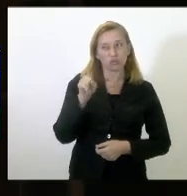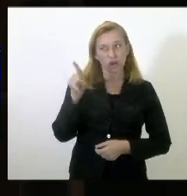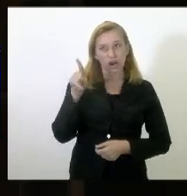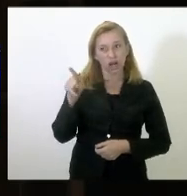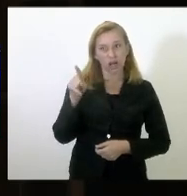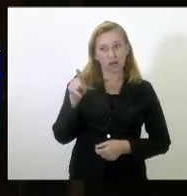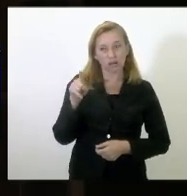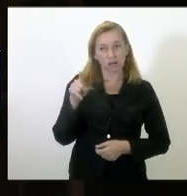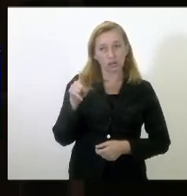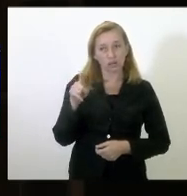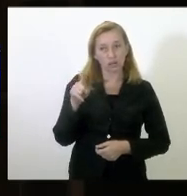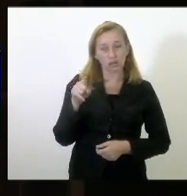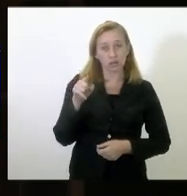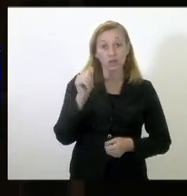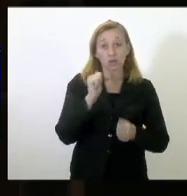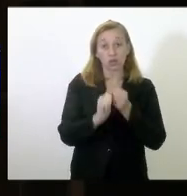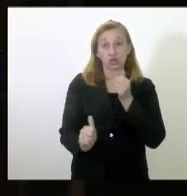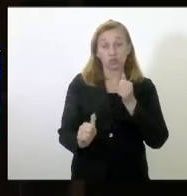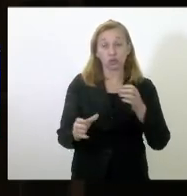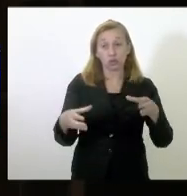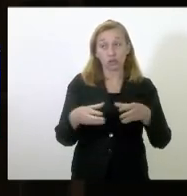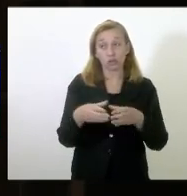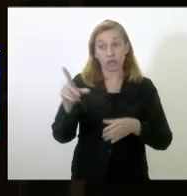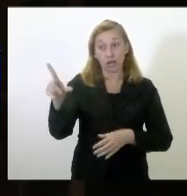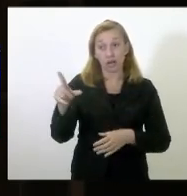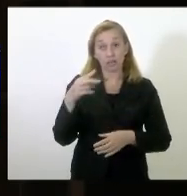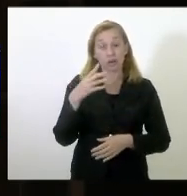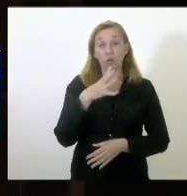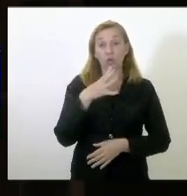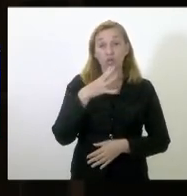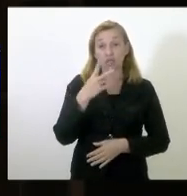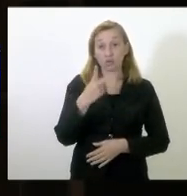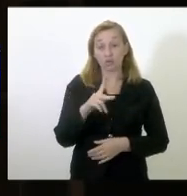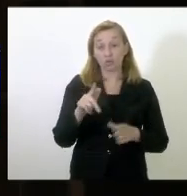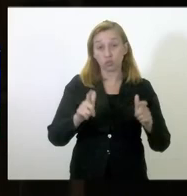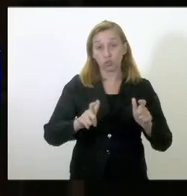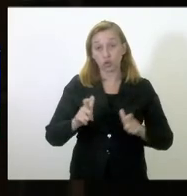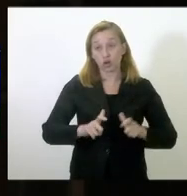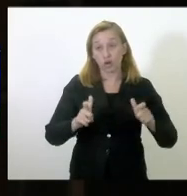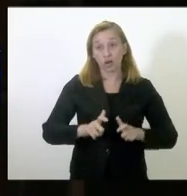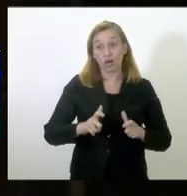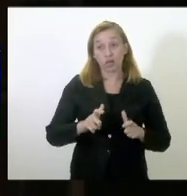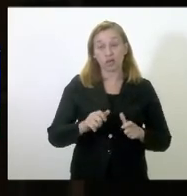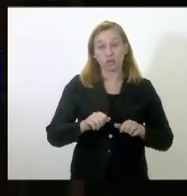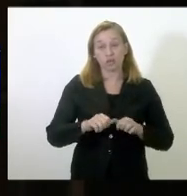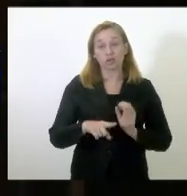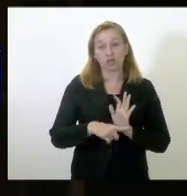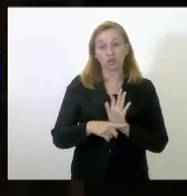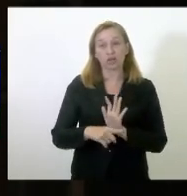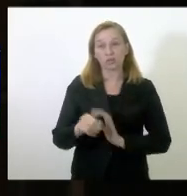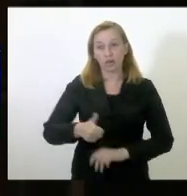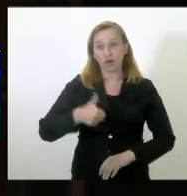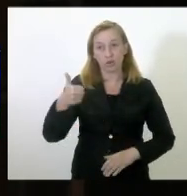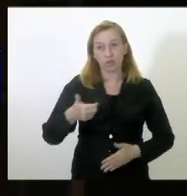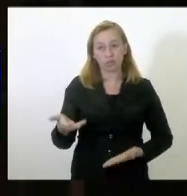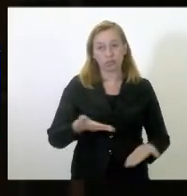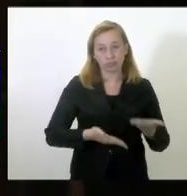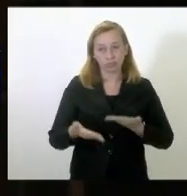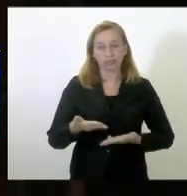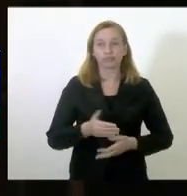lá no Complexo Esportivo para conhecer o seu estabelecimento e a gente ampliar essa parceria aí.